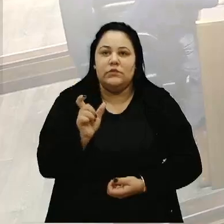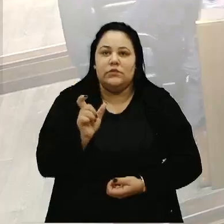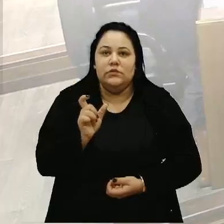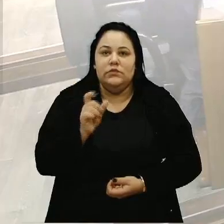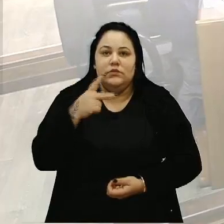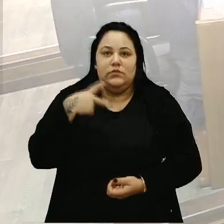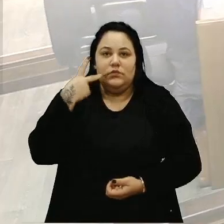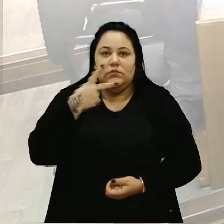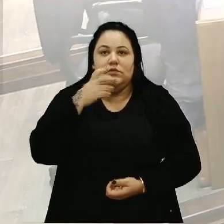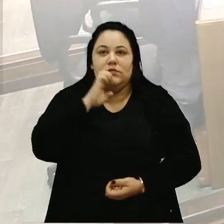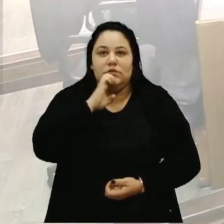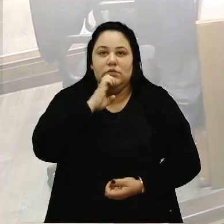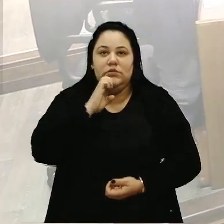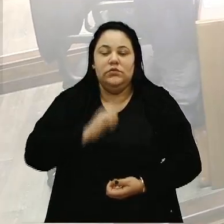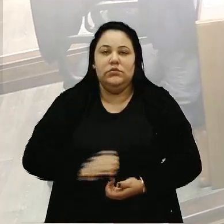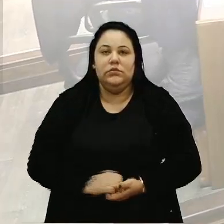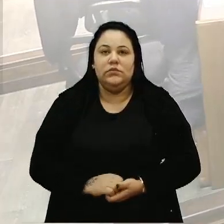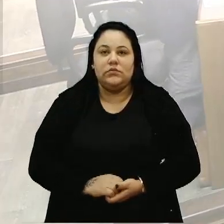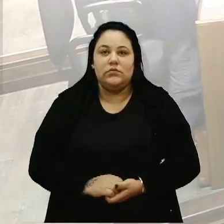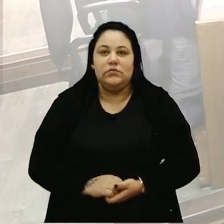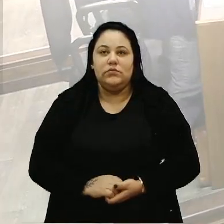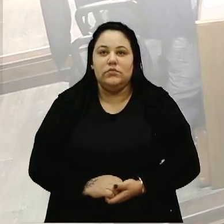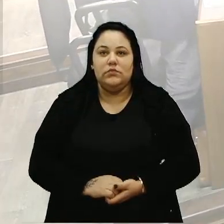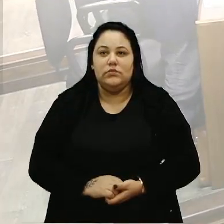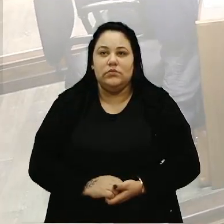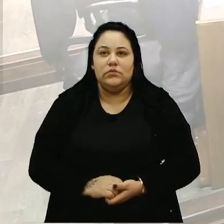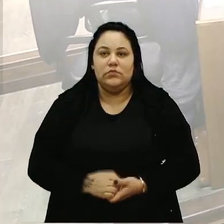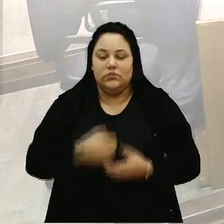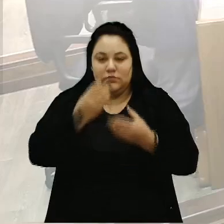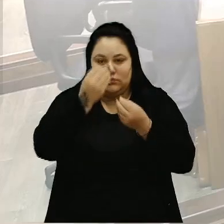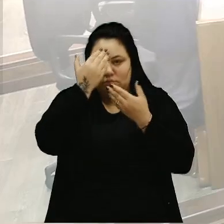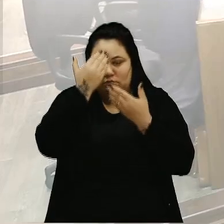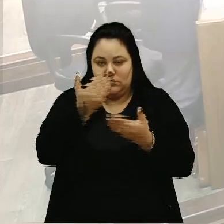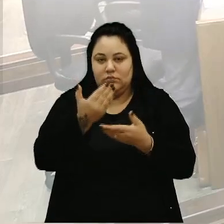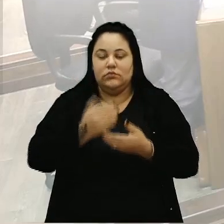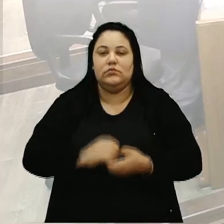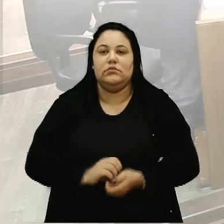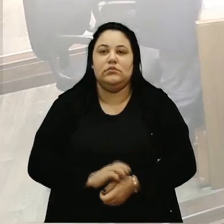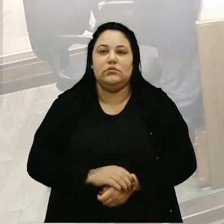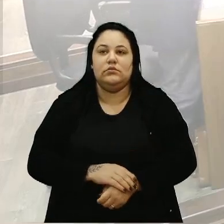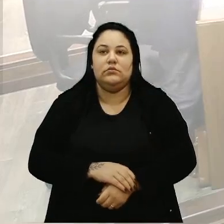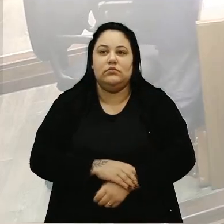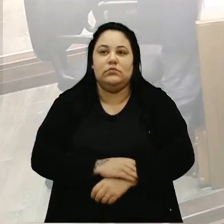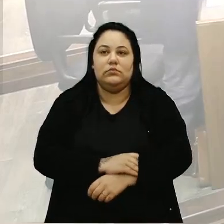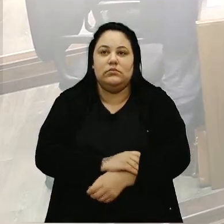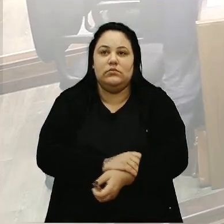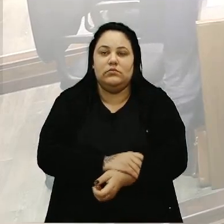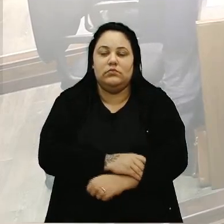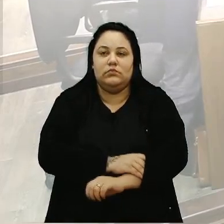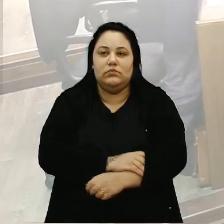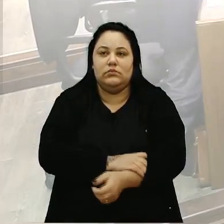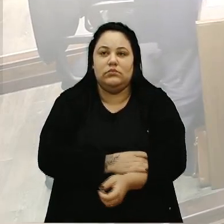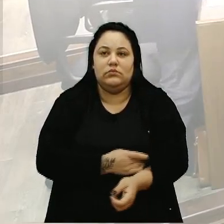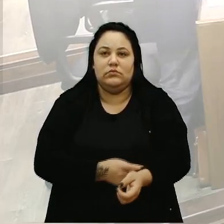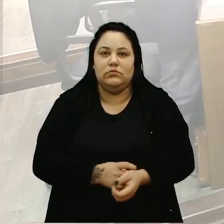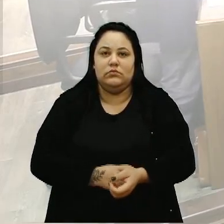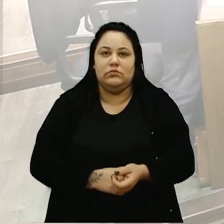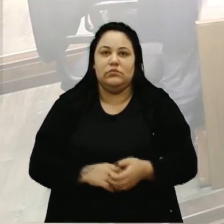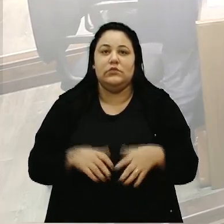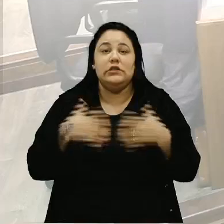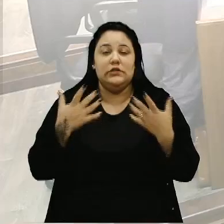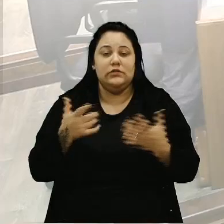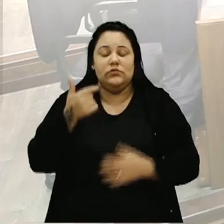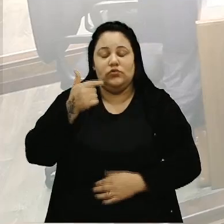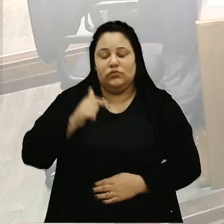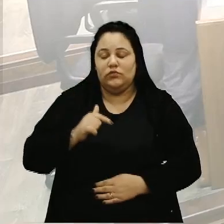Ela Balardim. Tem um carinho especial pro pessoal do Muito obrigado. Então, mais uma vez,